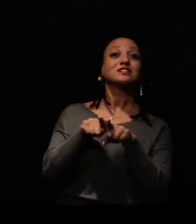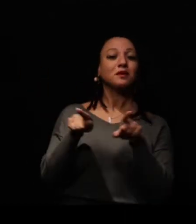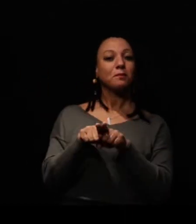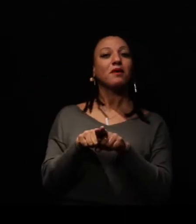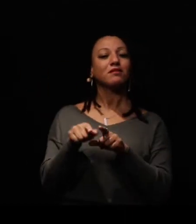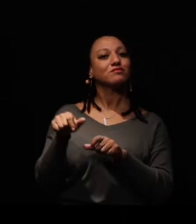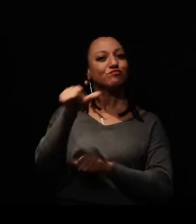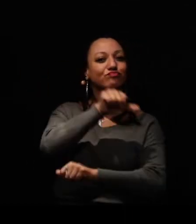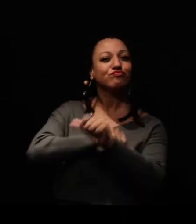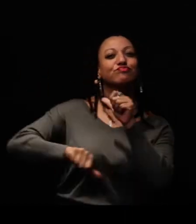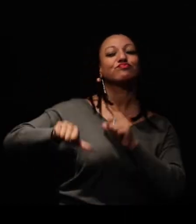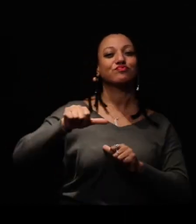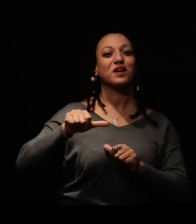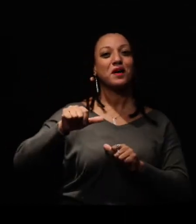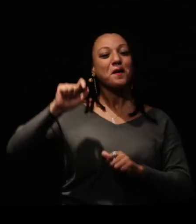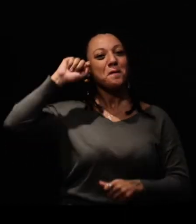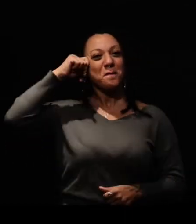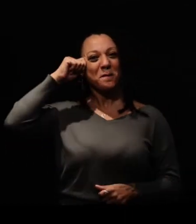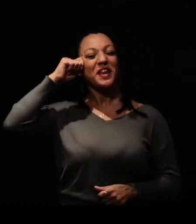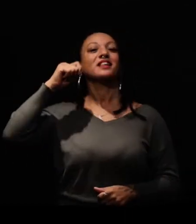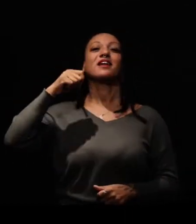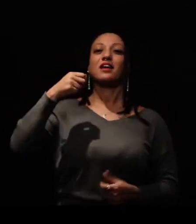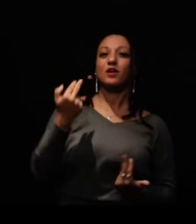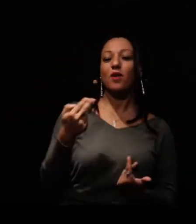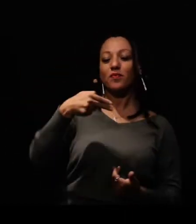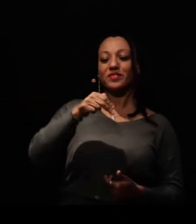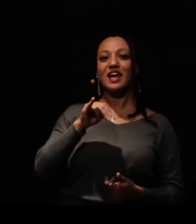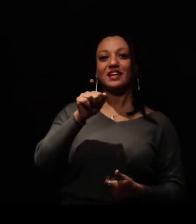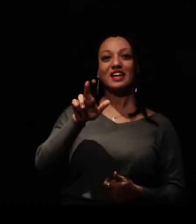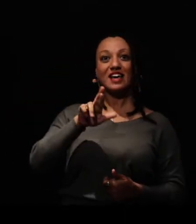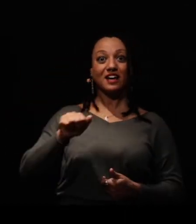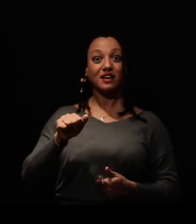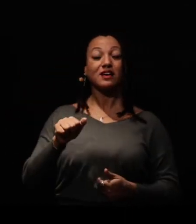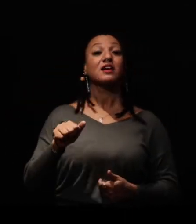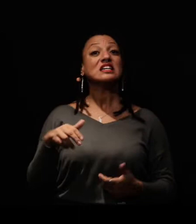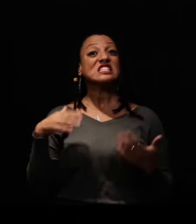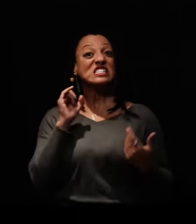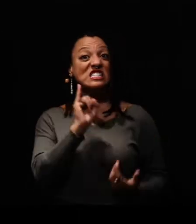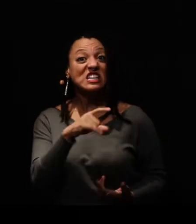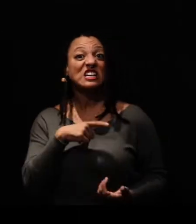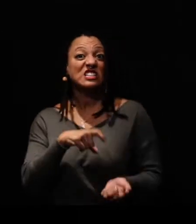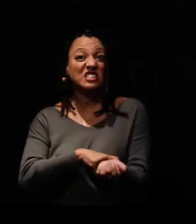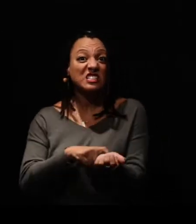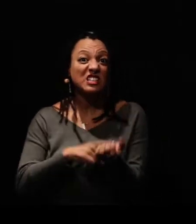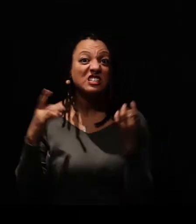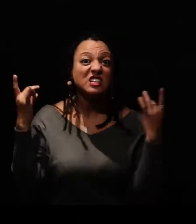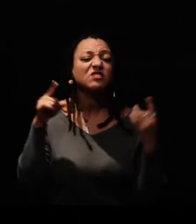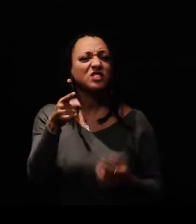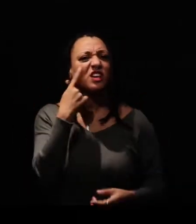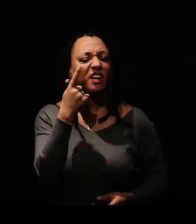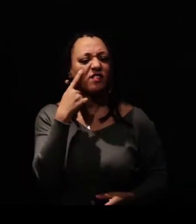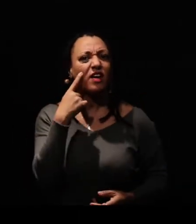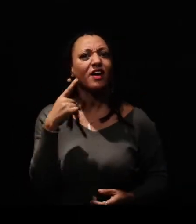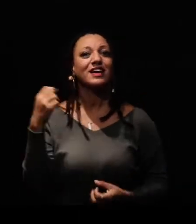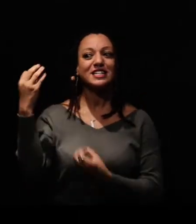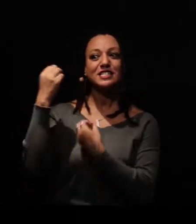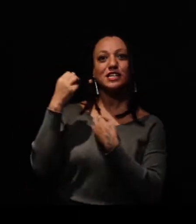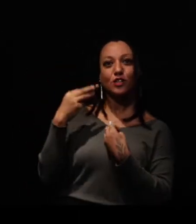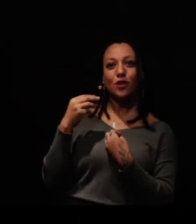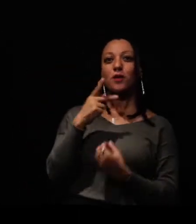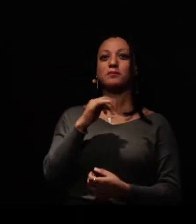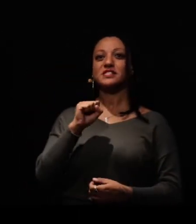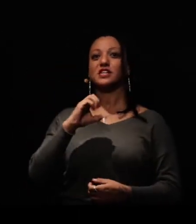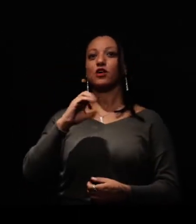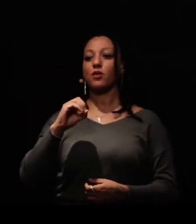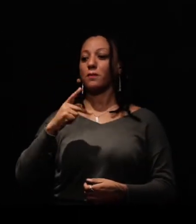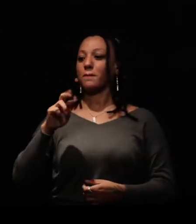uma preta chave que nem na era Laís. Sendo tenaz pra vocês não conseguirem mais peitar e se nos estressar. Vocês querem ver mesmo os ensinamentos do